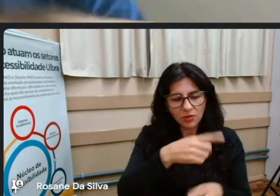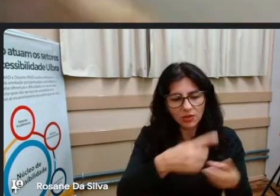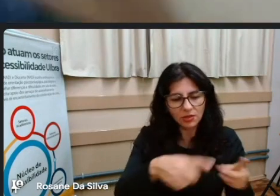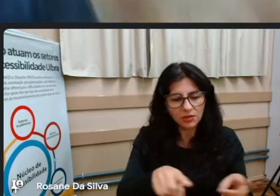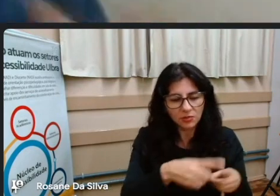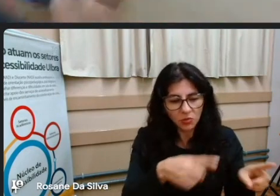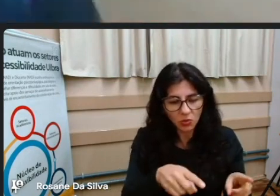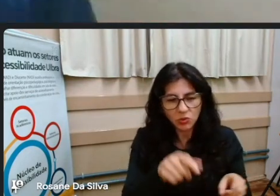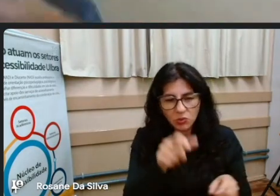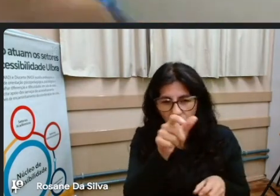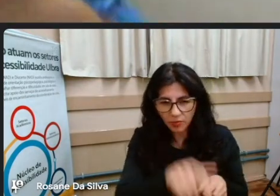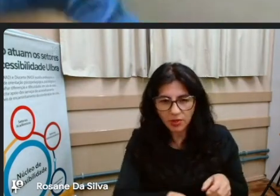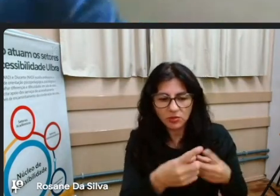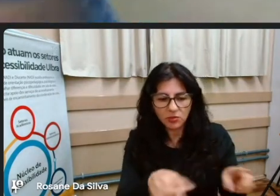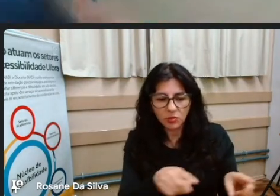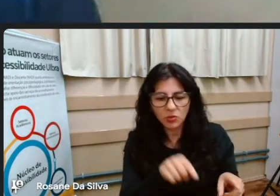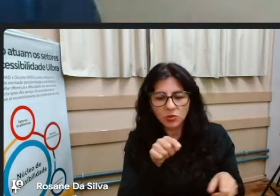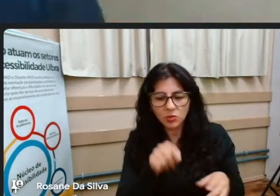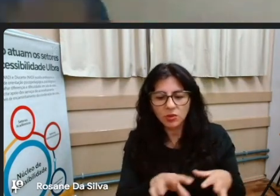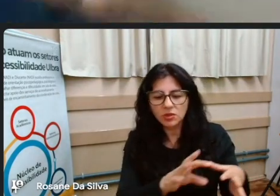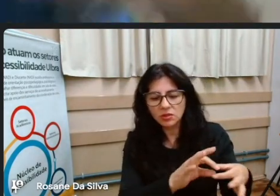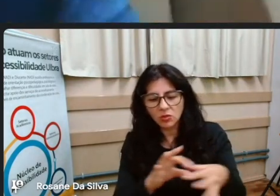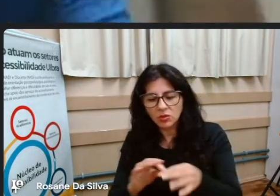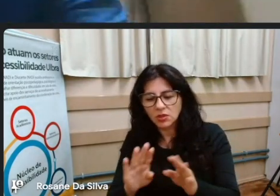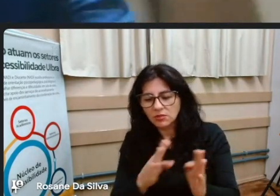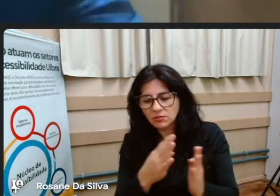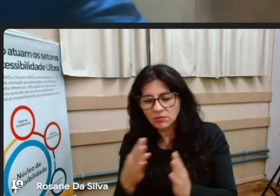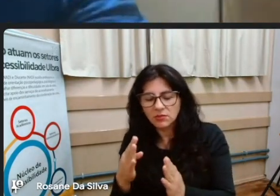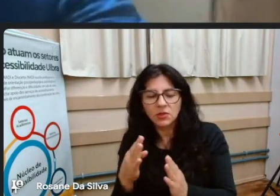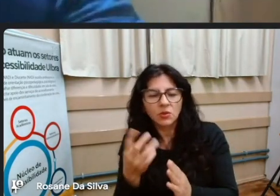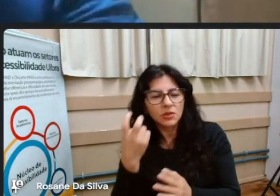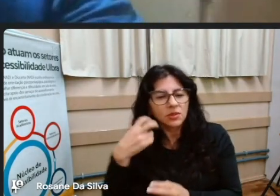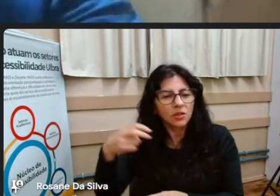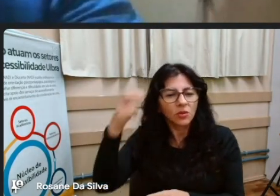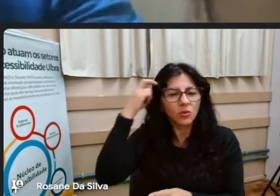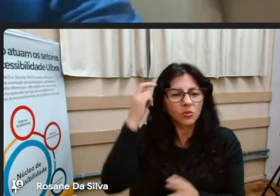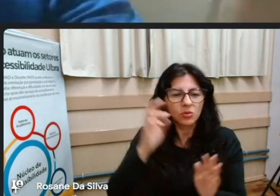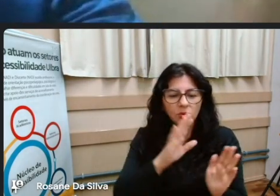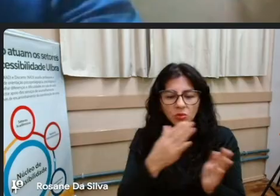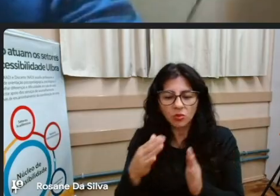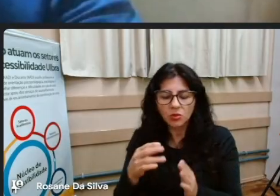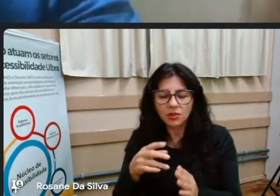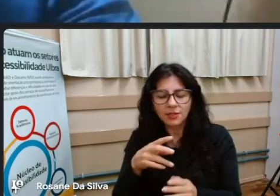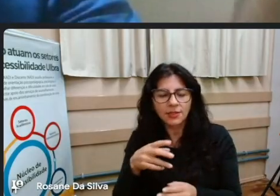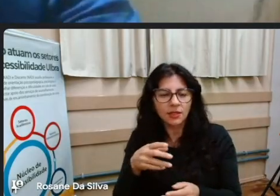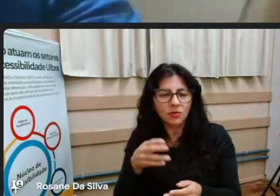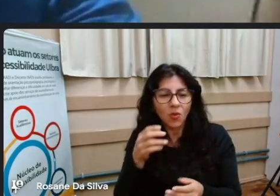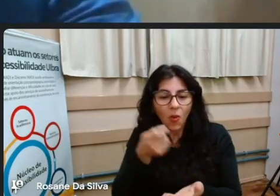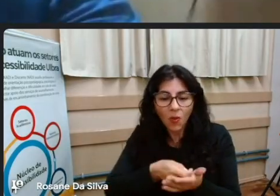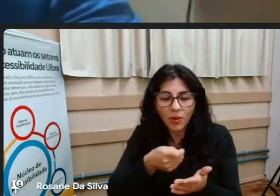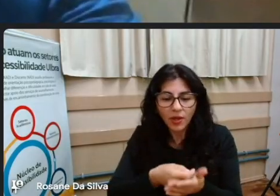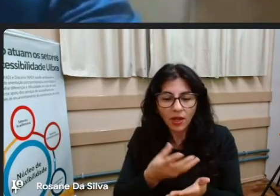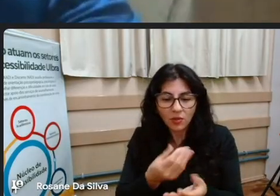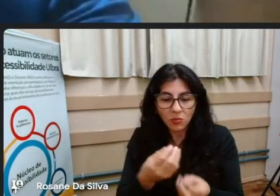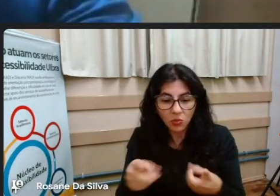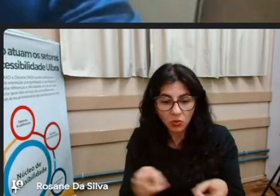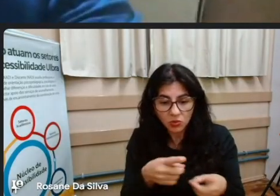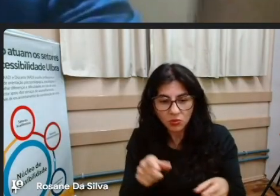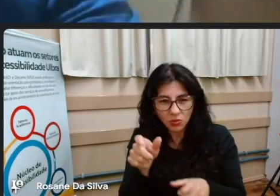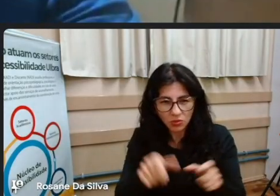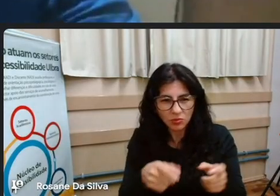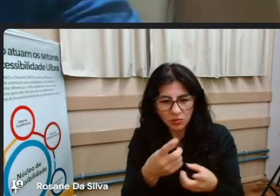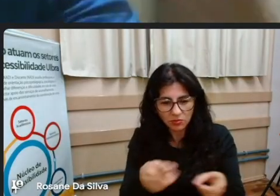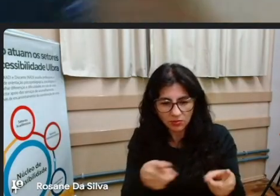como é que tá se dá a relação desses músicos dessas musicistas né com esse contexto contemporâneo dessa cultura contemporânea que tem forçado muitos